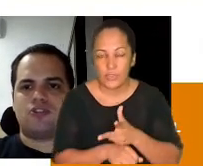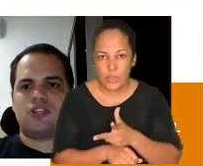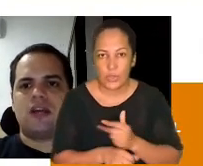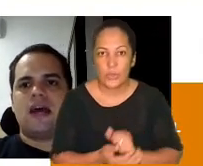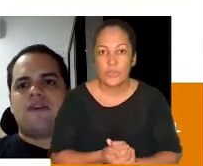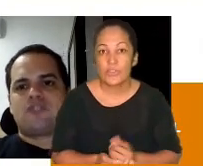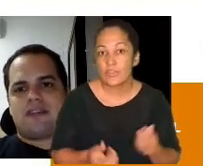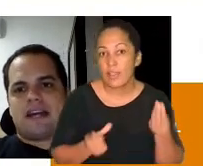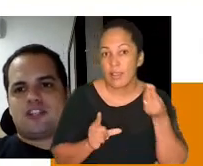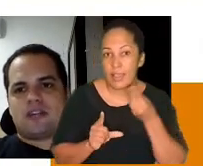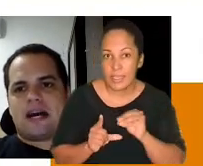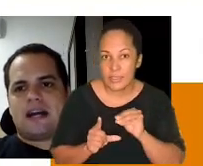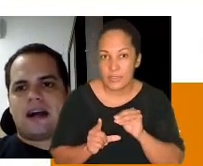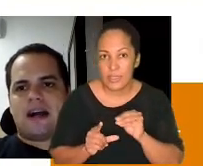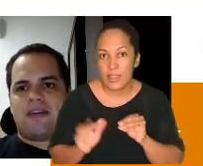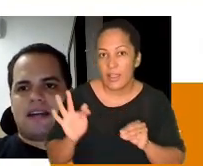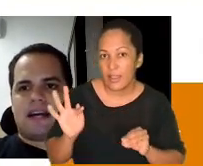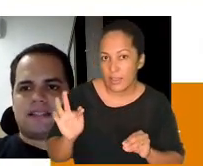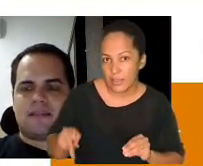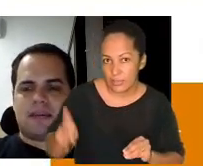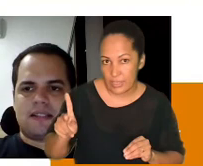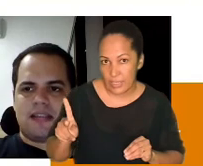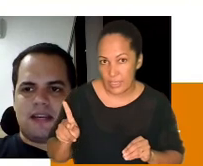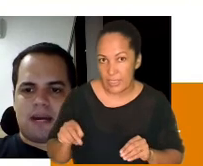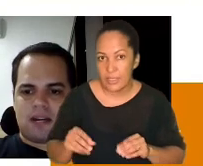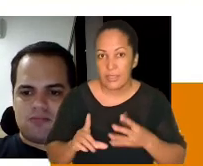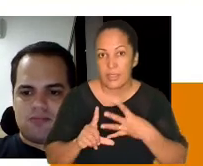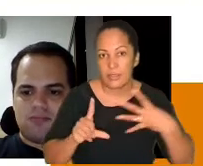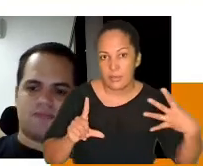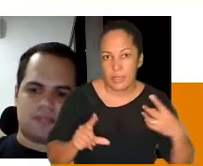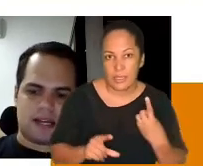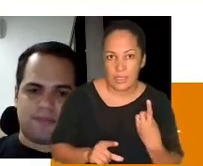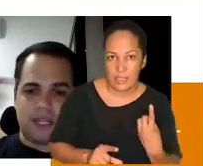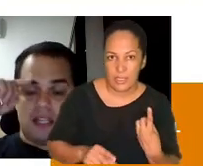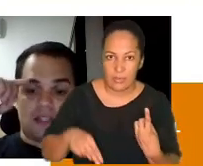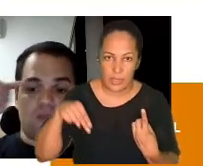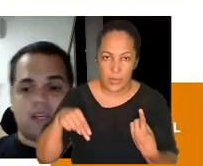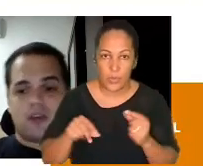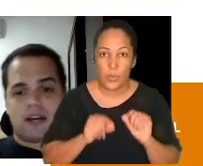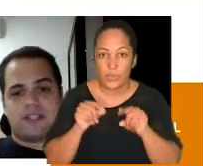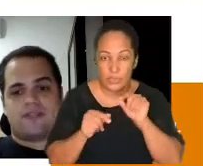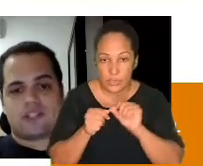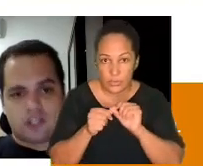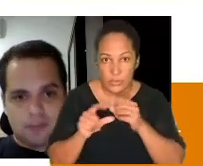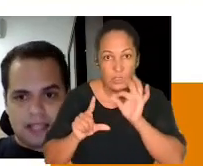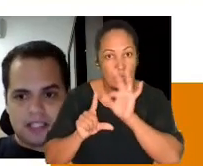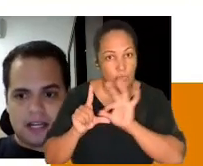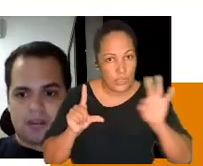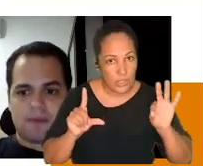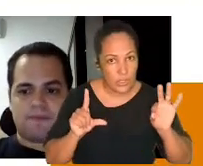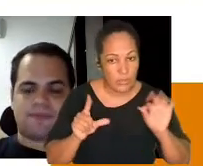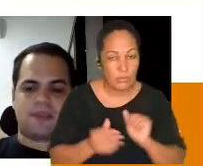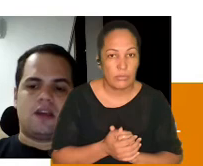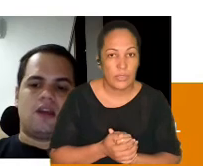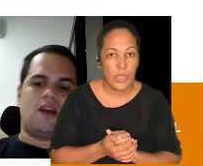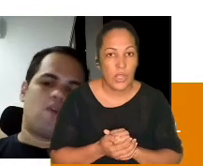videoaula de hoje. Você vai adicionar a AFK nas tabelas N para 1, tá? Então, o que eu quero que vocês façam? Vocês peguem esse